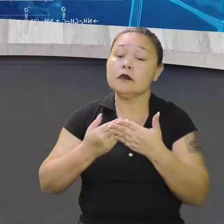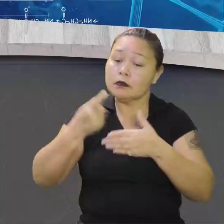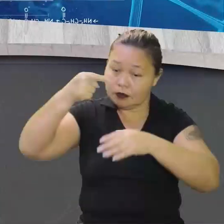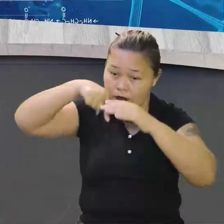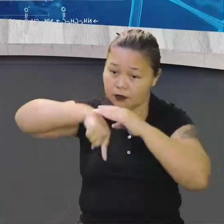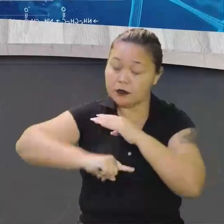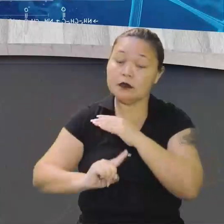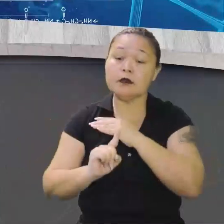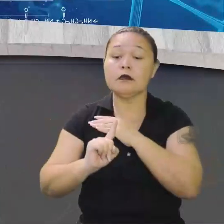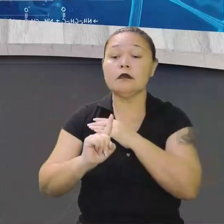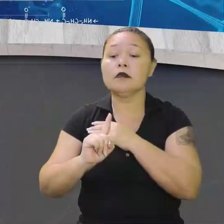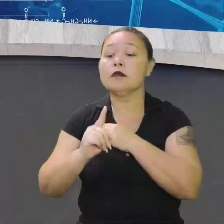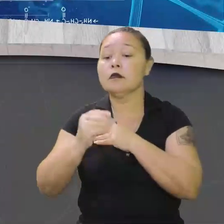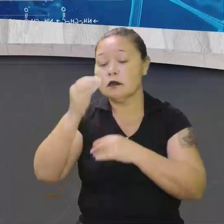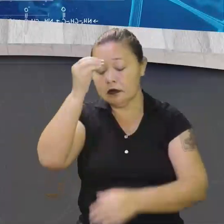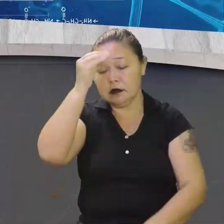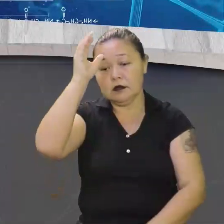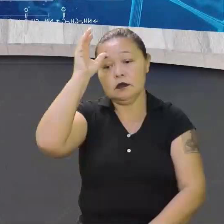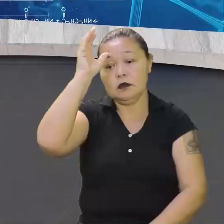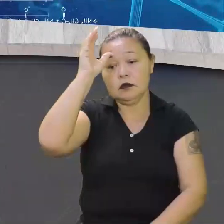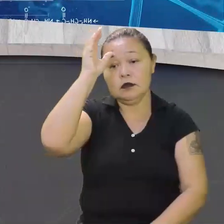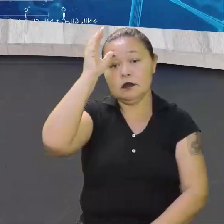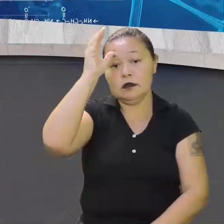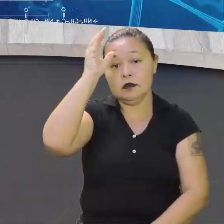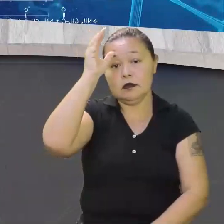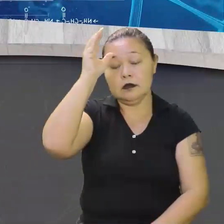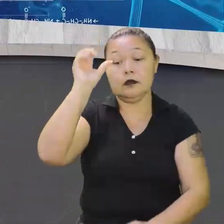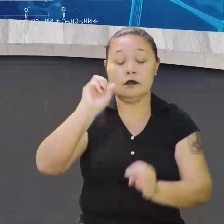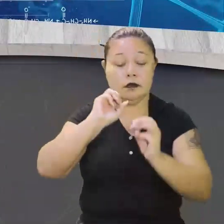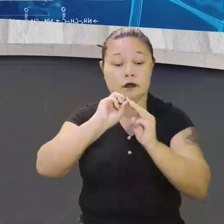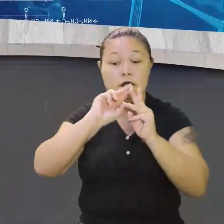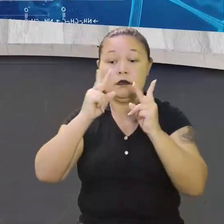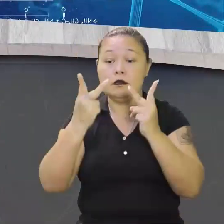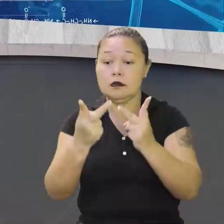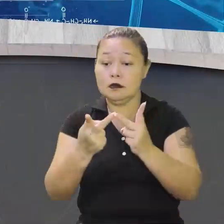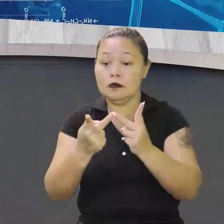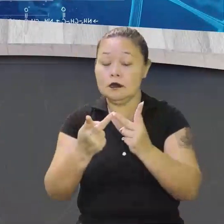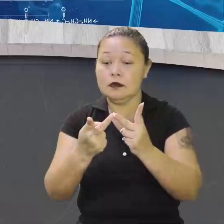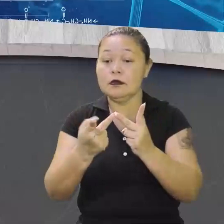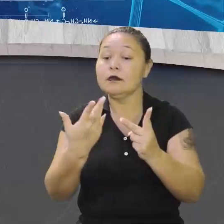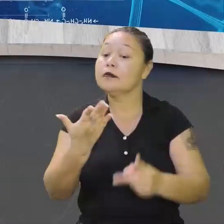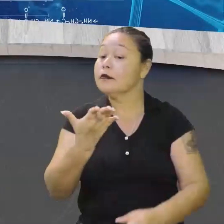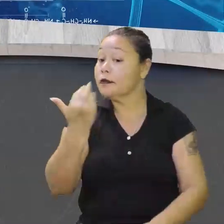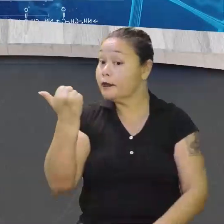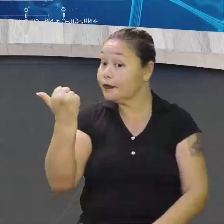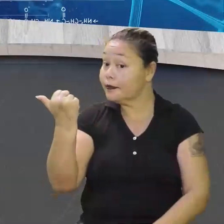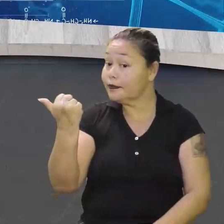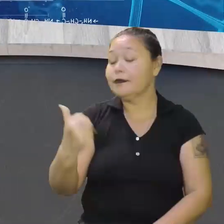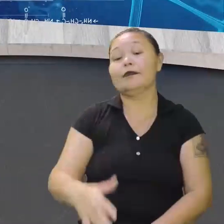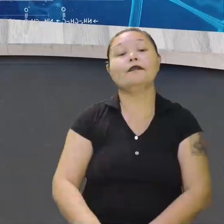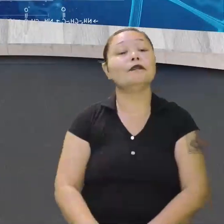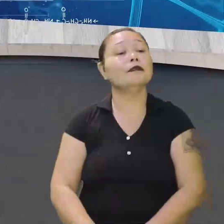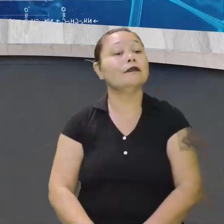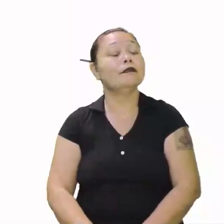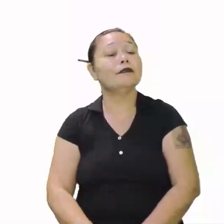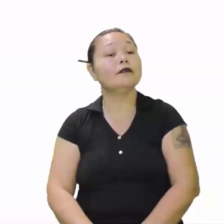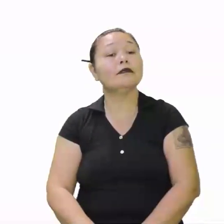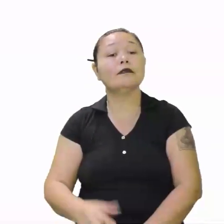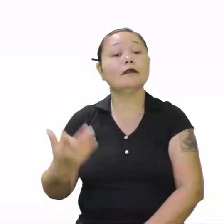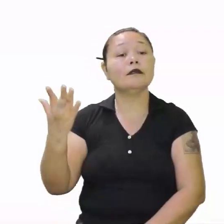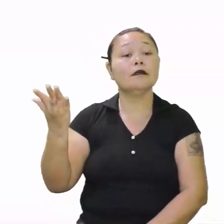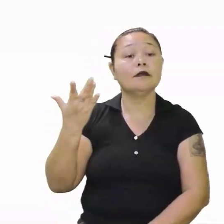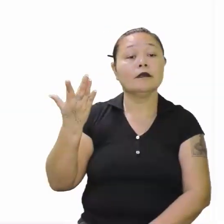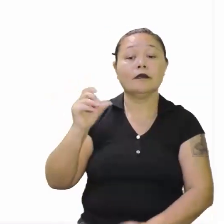aprofundarmos os conhecimentos sobre matéria. Vamos lá, então. Com relação